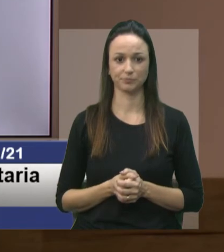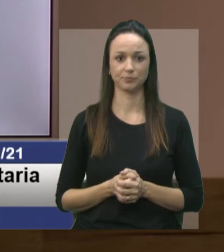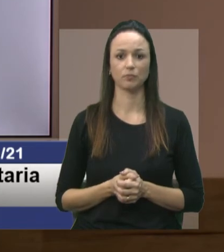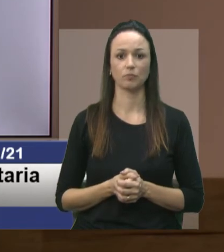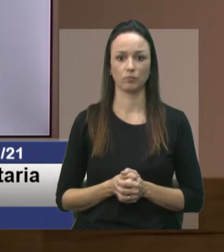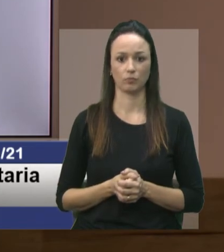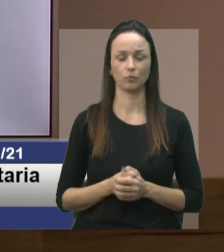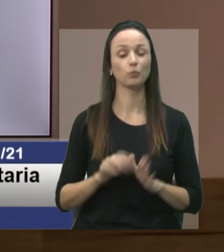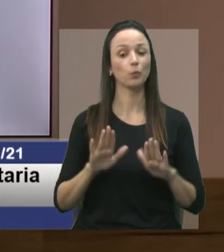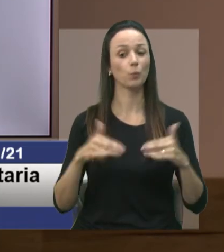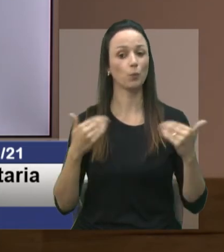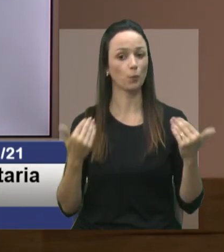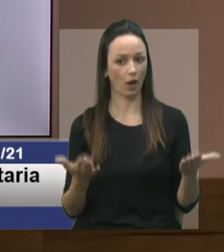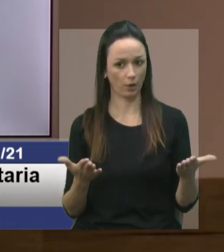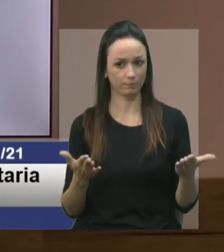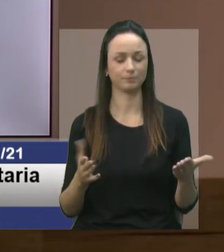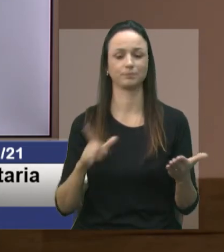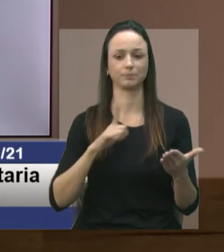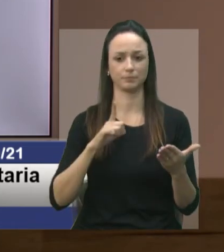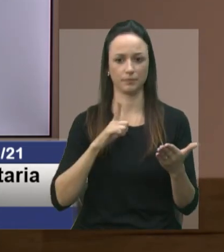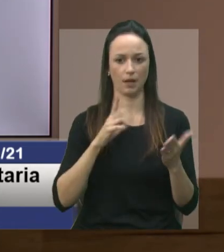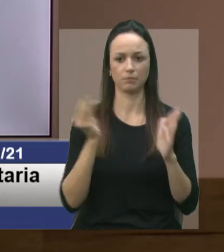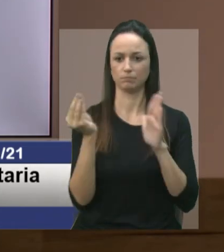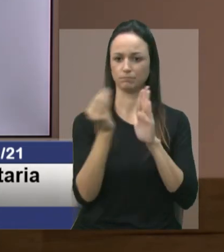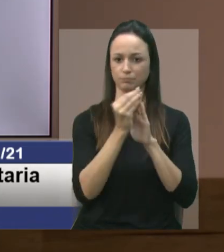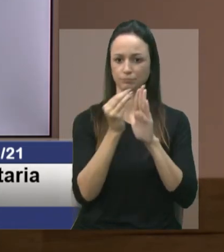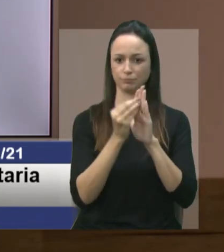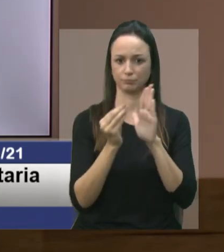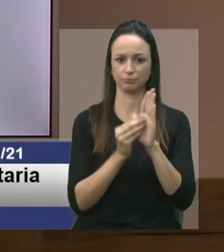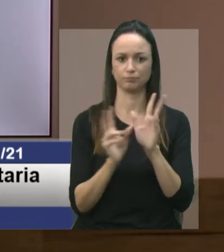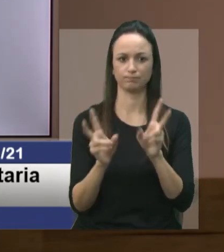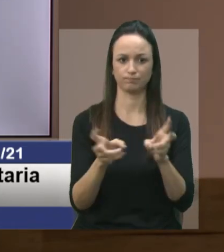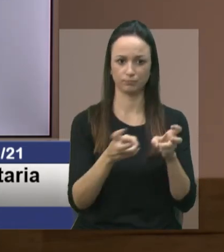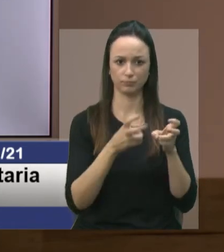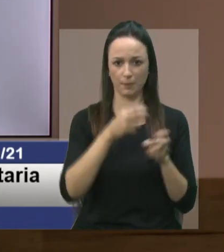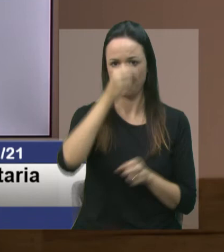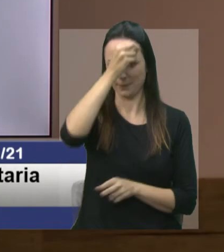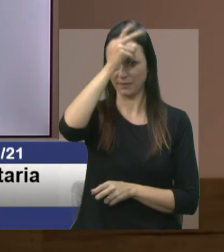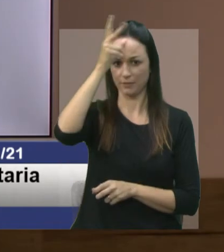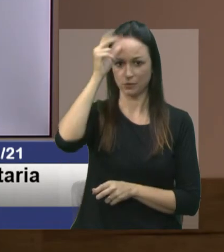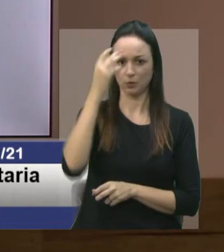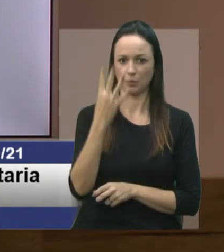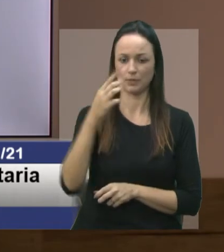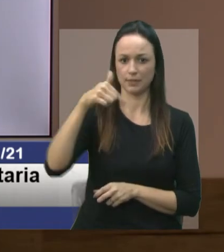o qual nós estamos estimando uma arrecadação da Prefeitura de